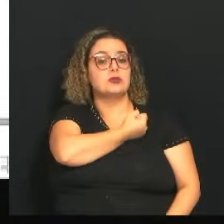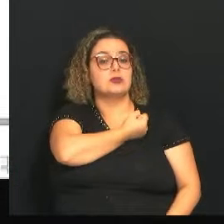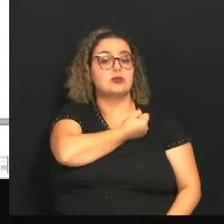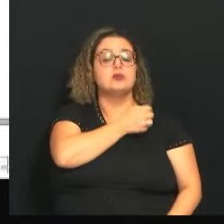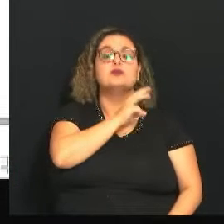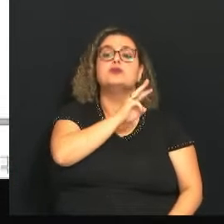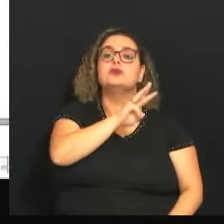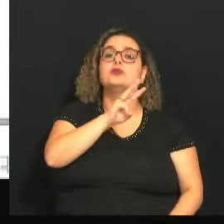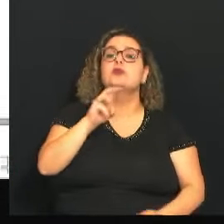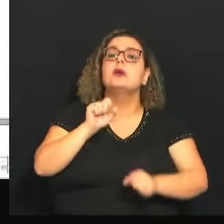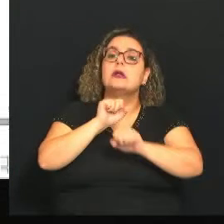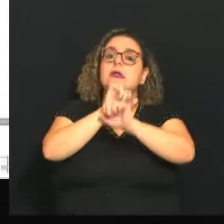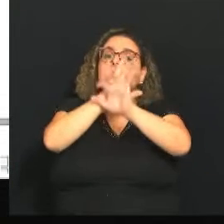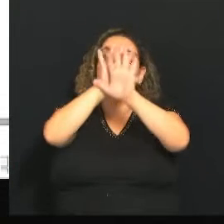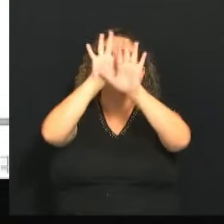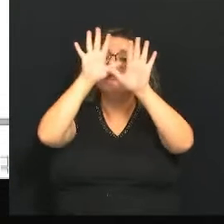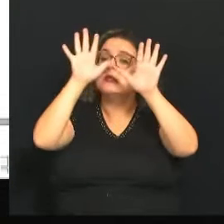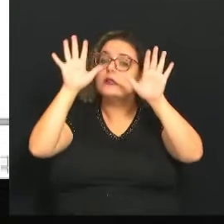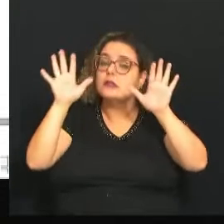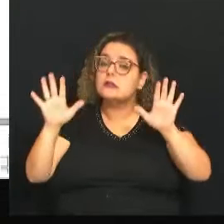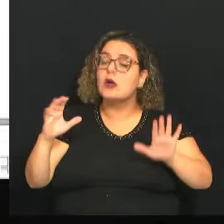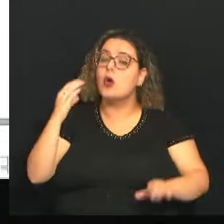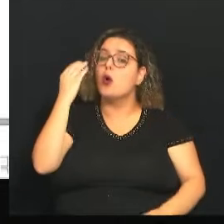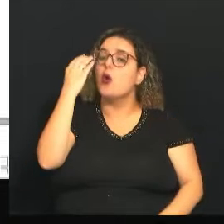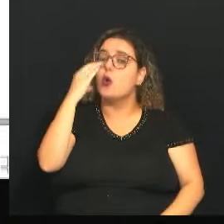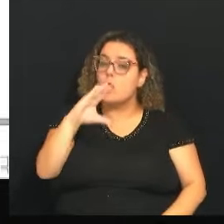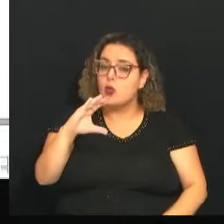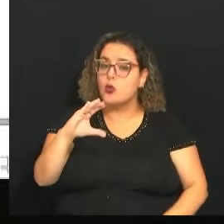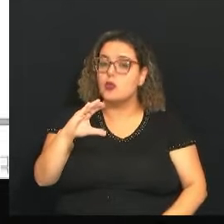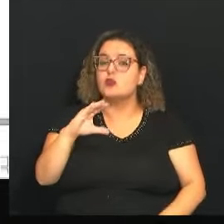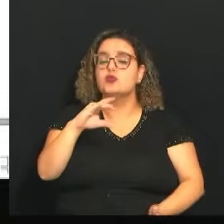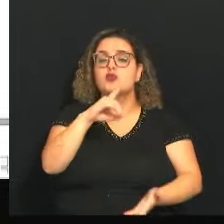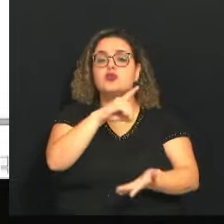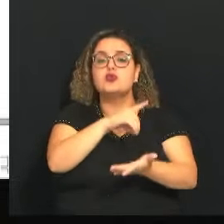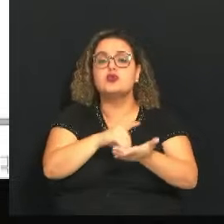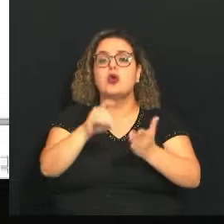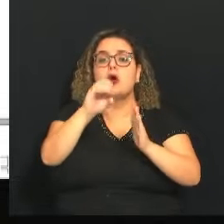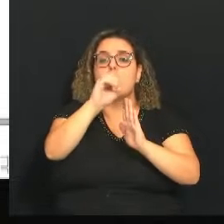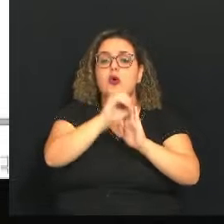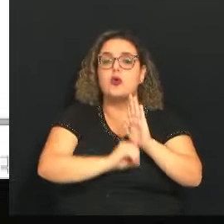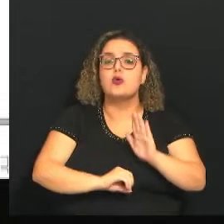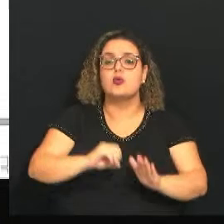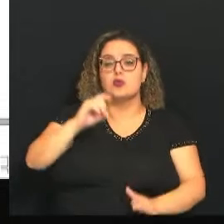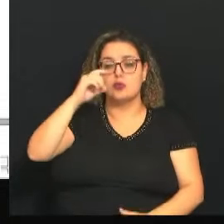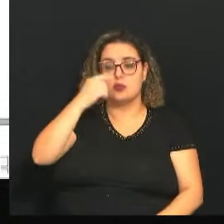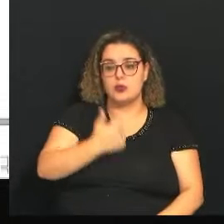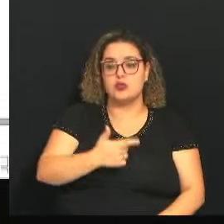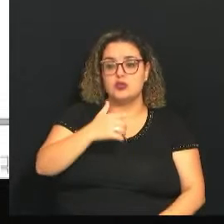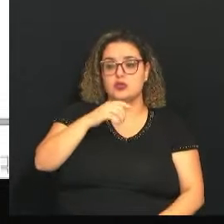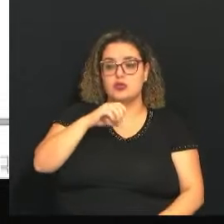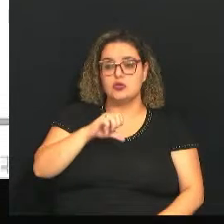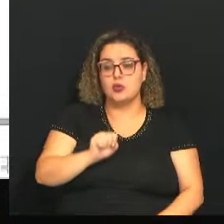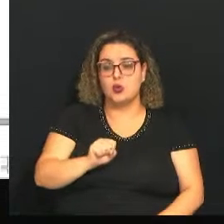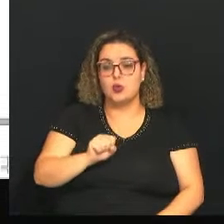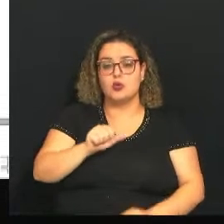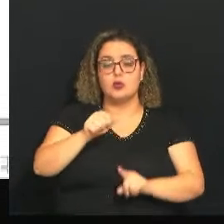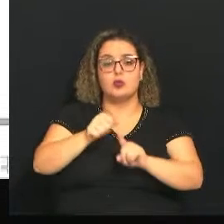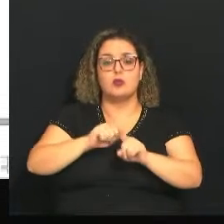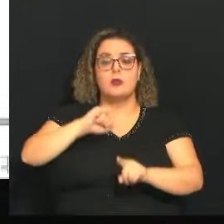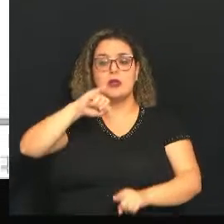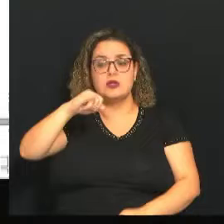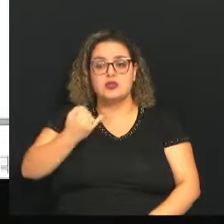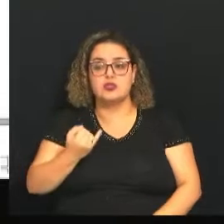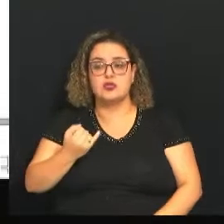da Transparência, publicados no Diário Oficial no dia 28 de janeiro de 2022. Tá? Aqui eu